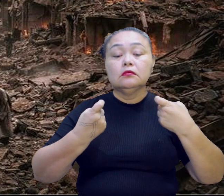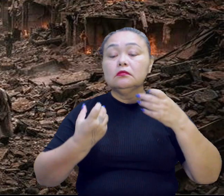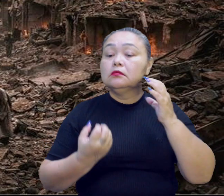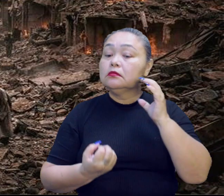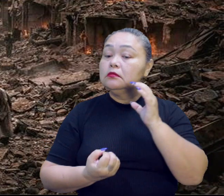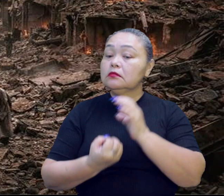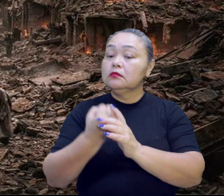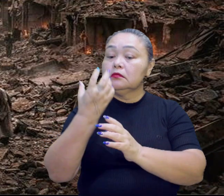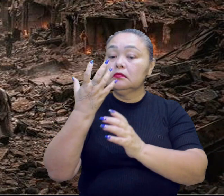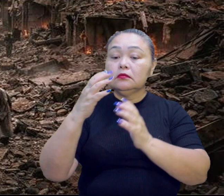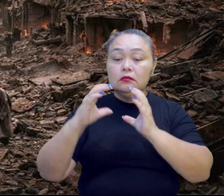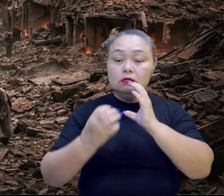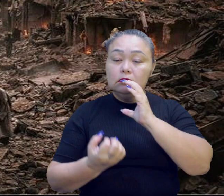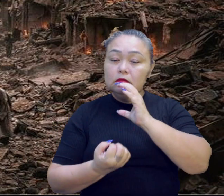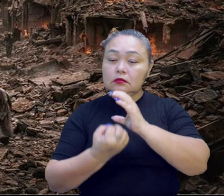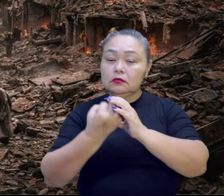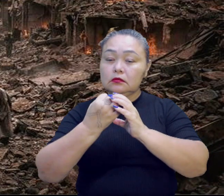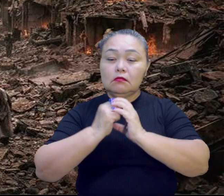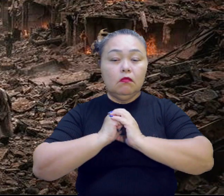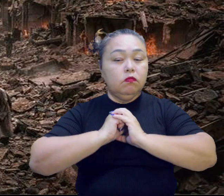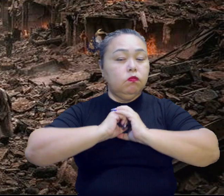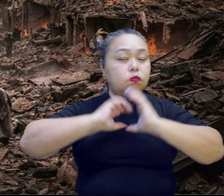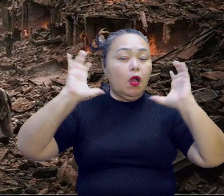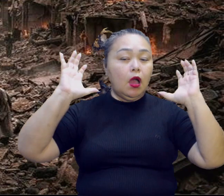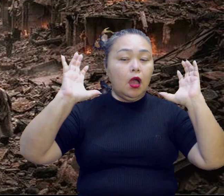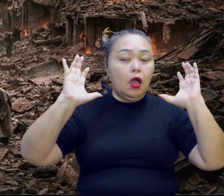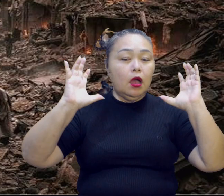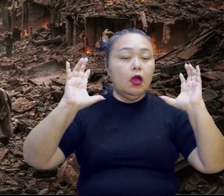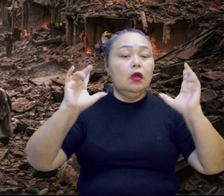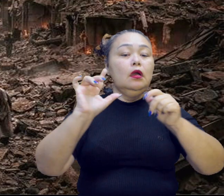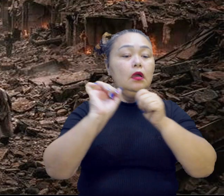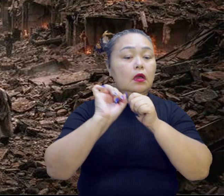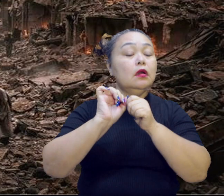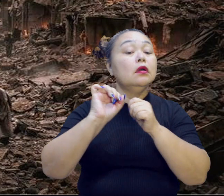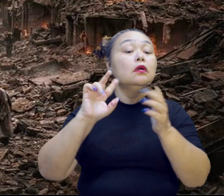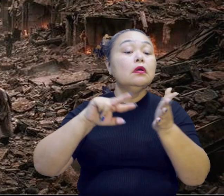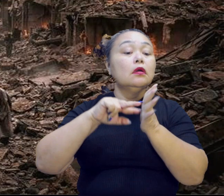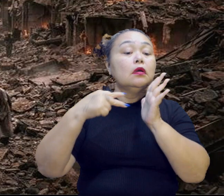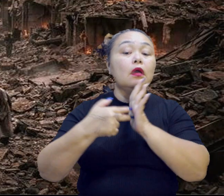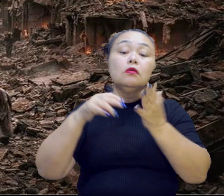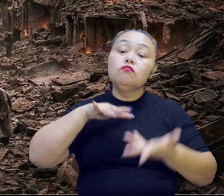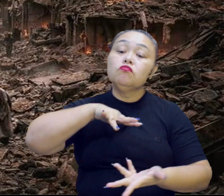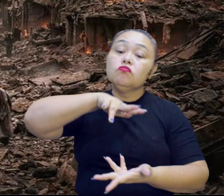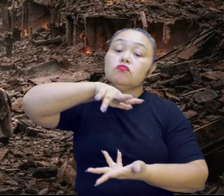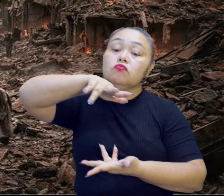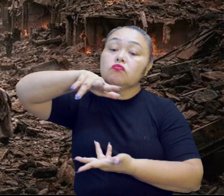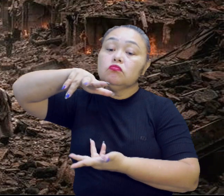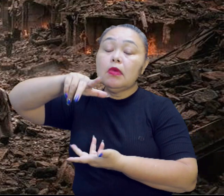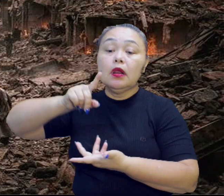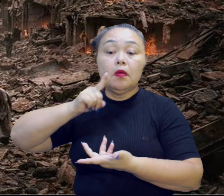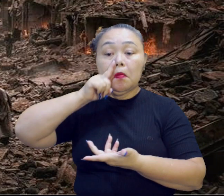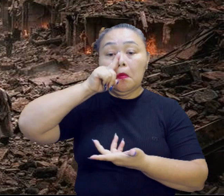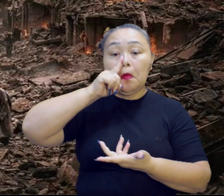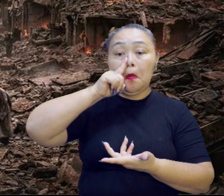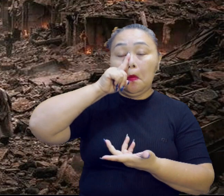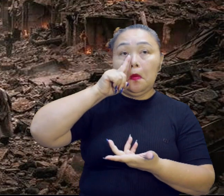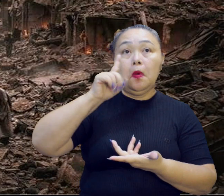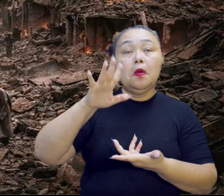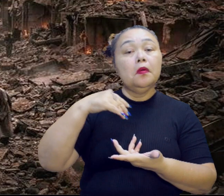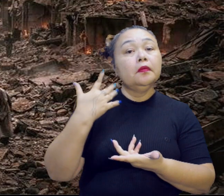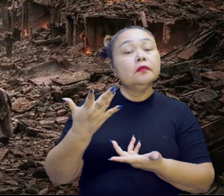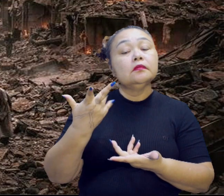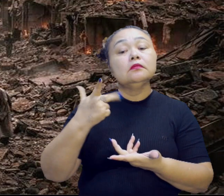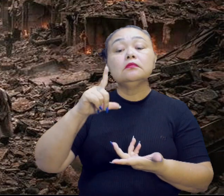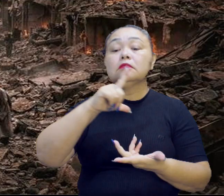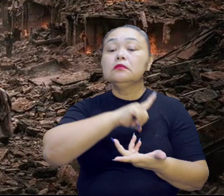de forma nuclear. Então, se uma bomba nuclear explode, quer dizer que o mundo está em perigo. Então,